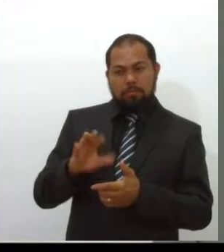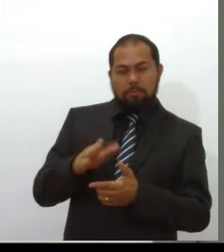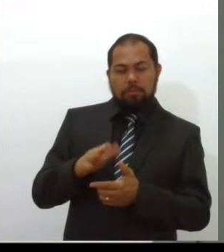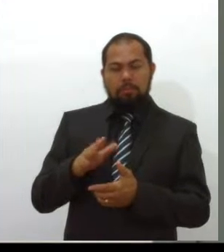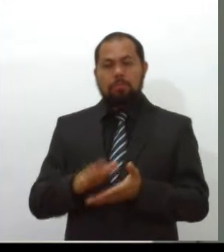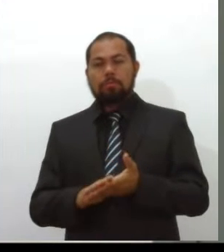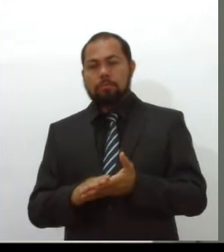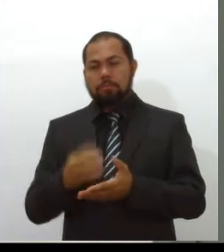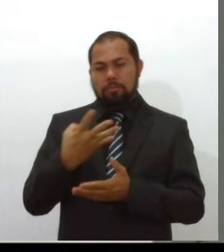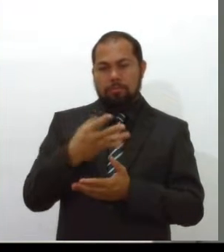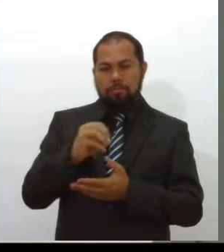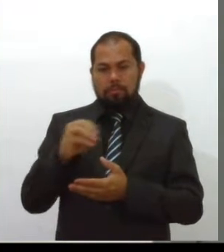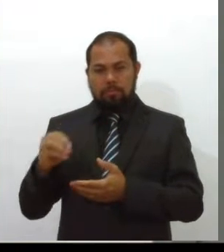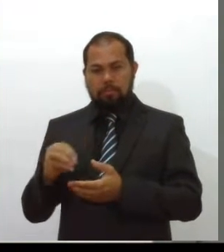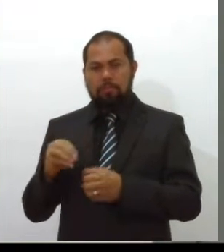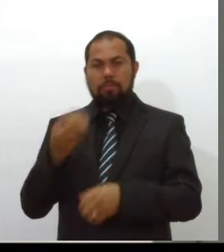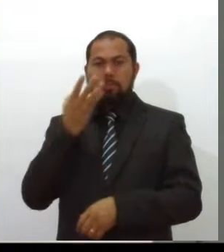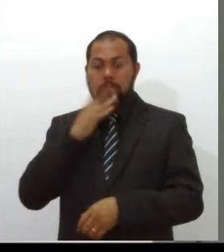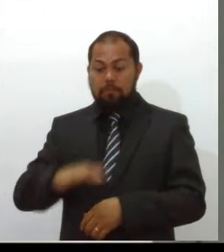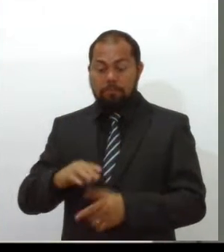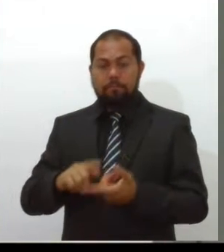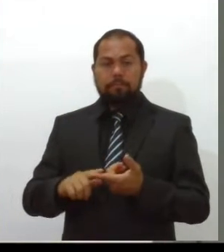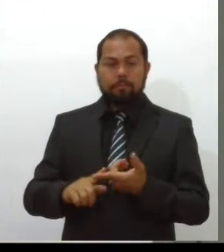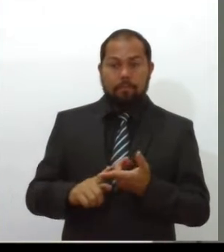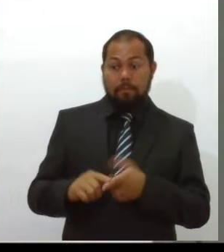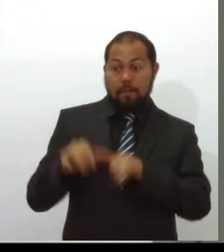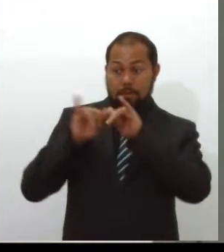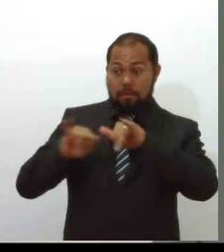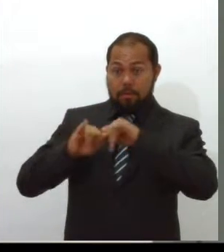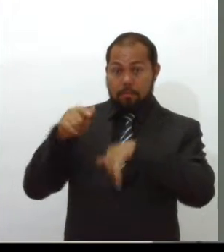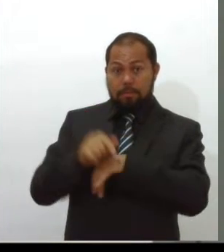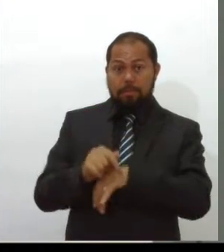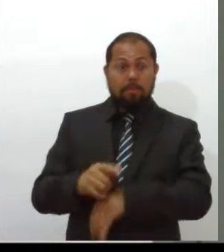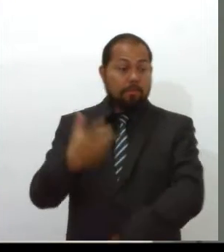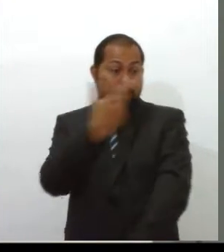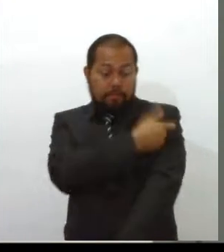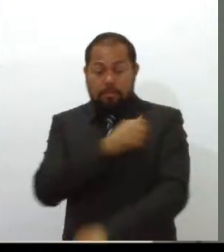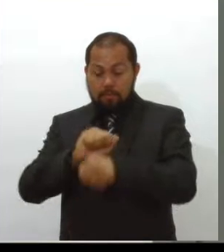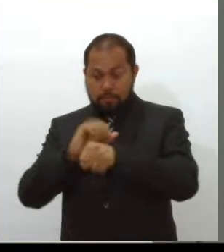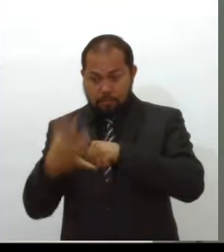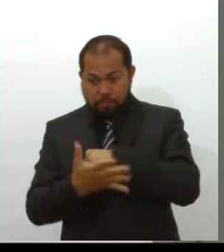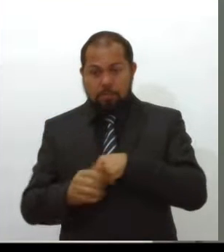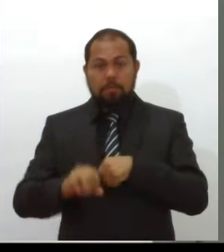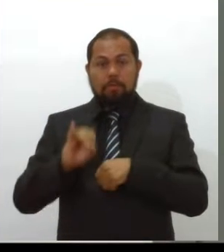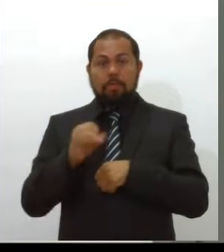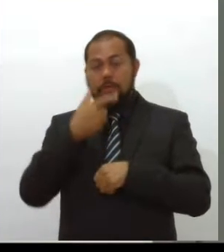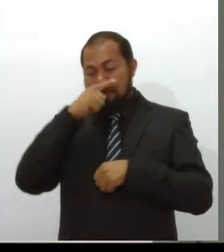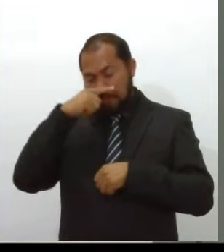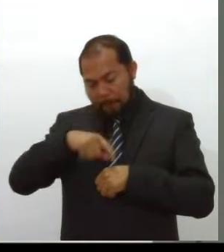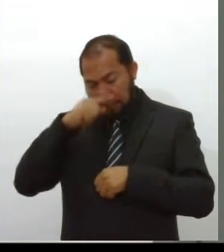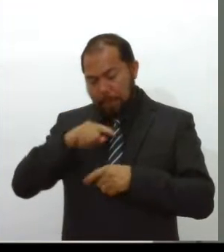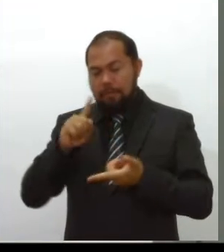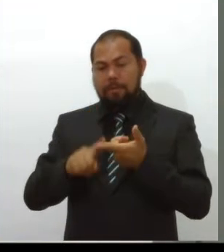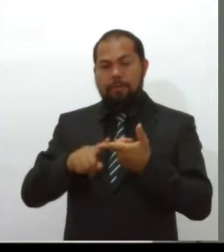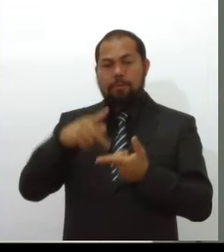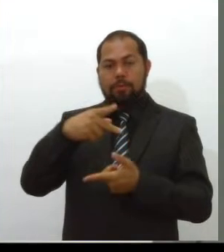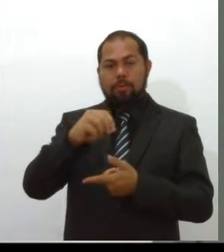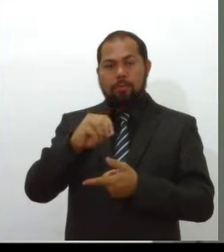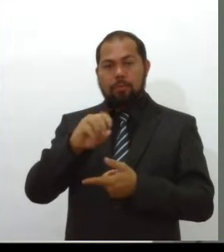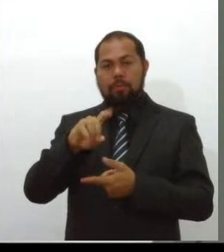crianças. Nessa campanha nós estaremos vacinando contra a Covid, contra a influenza e contra a polio. Estaremos